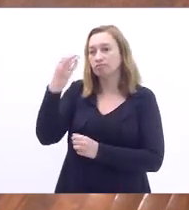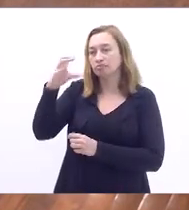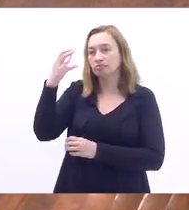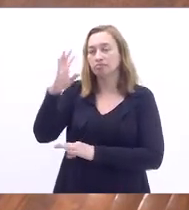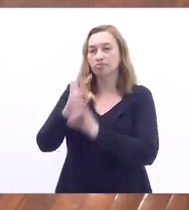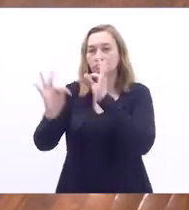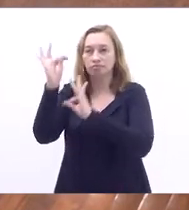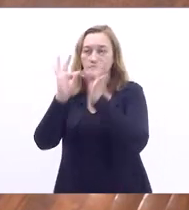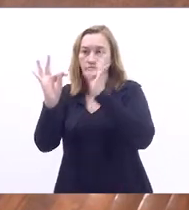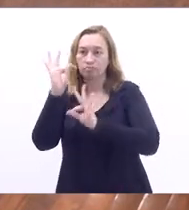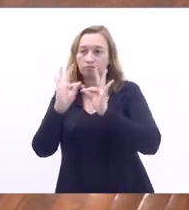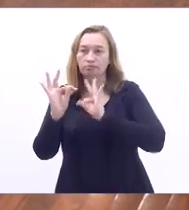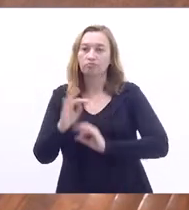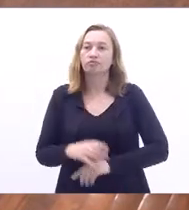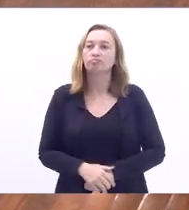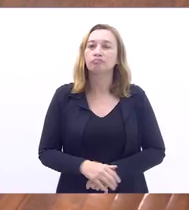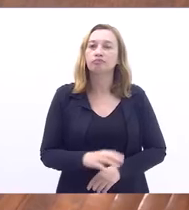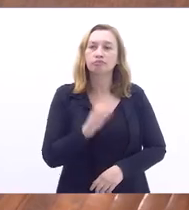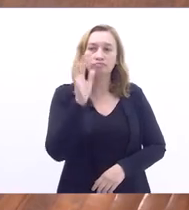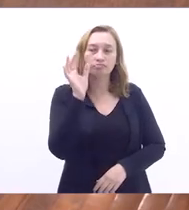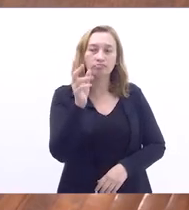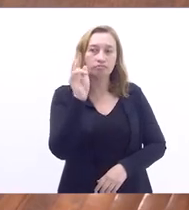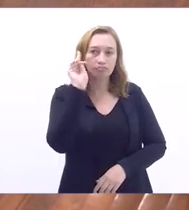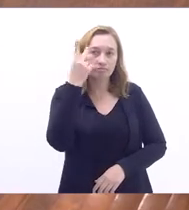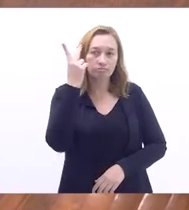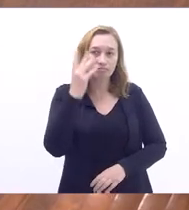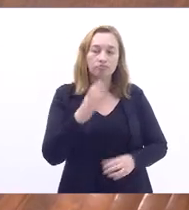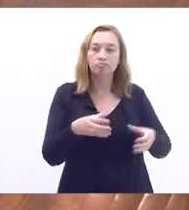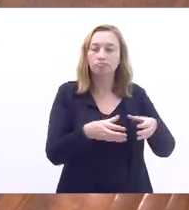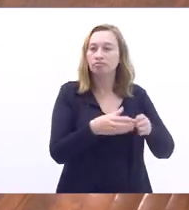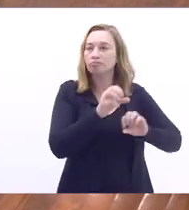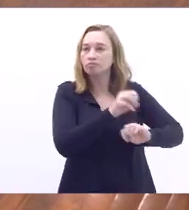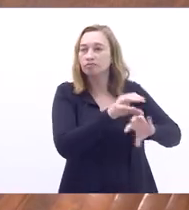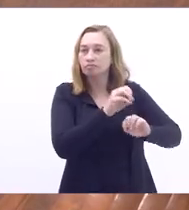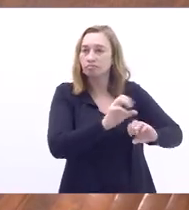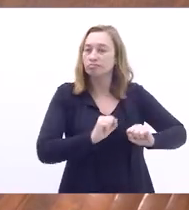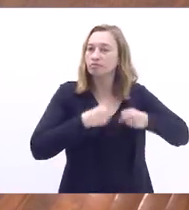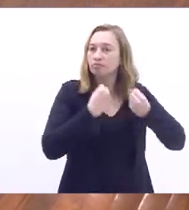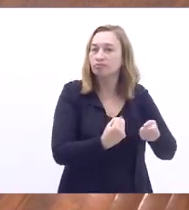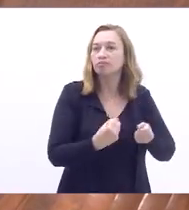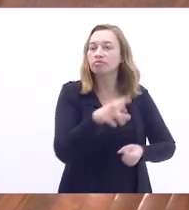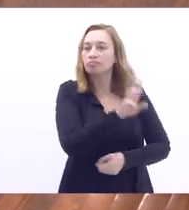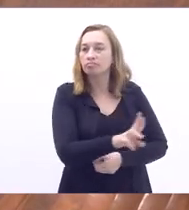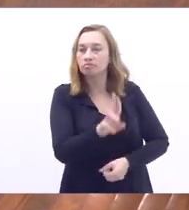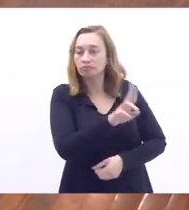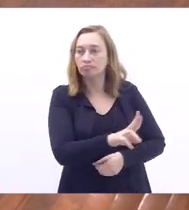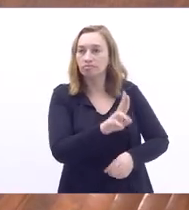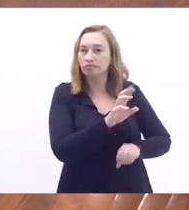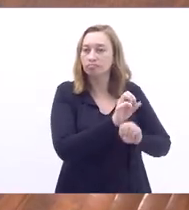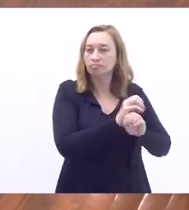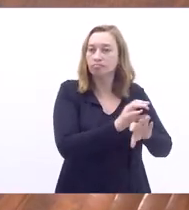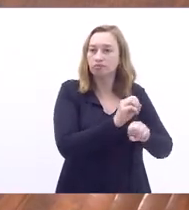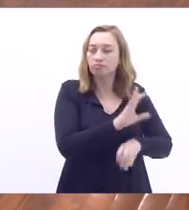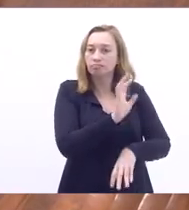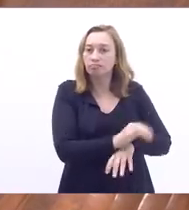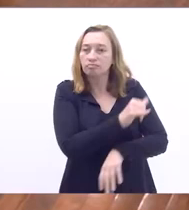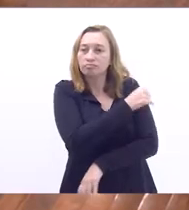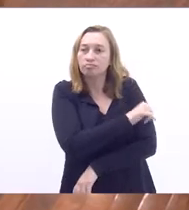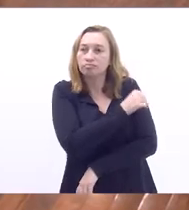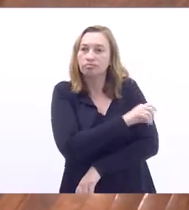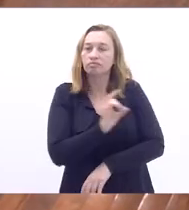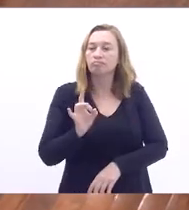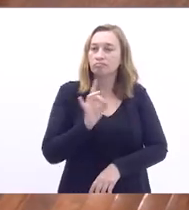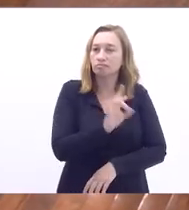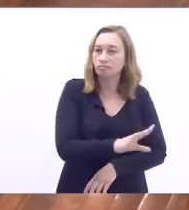a comissão de educação que historicamente sempre agiu em defesa das Universidades da Educação no estado do Rio de Janeiro e na última